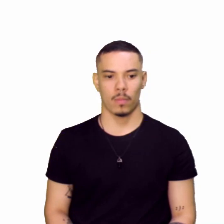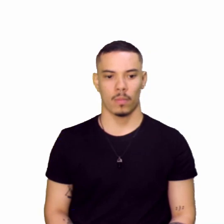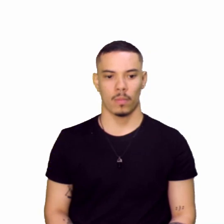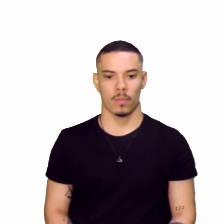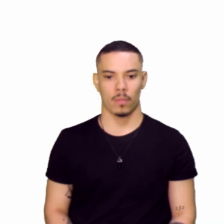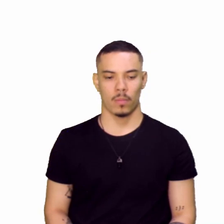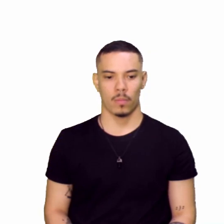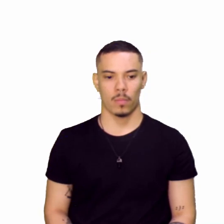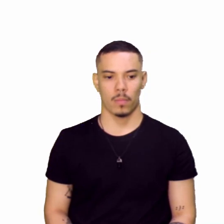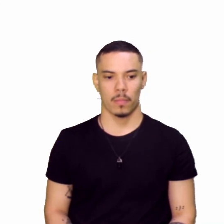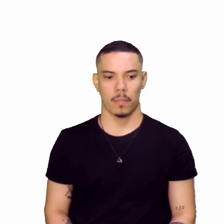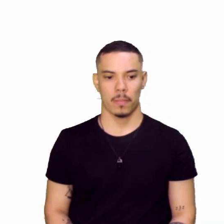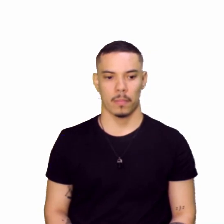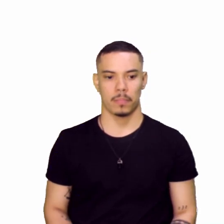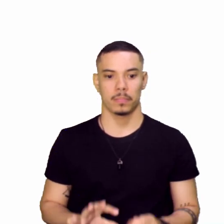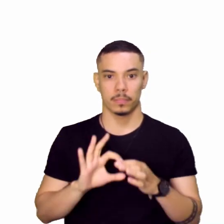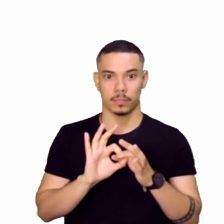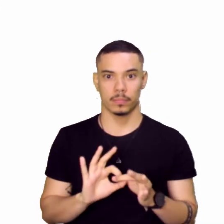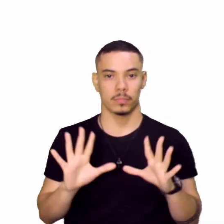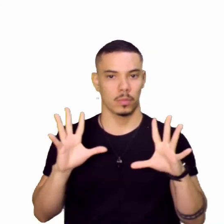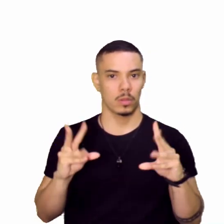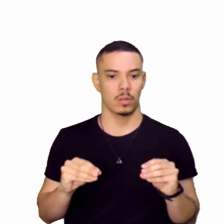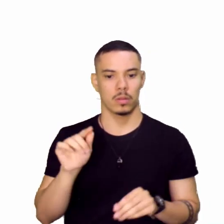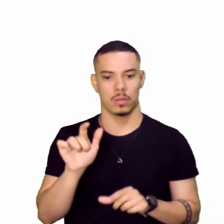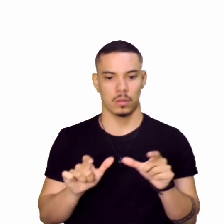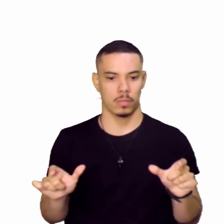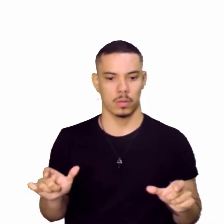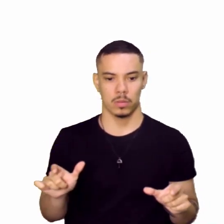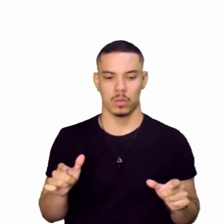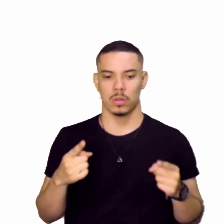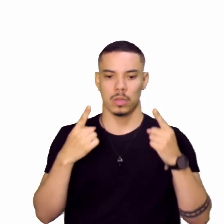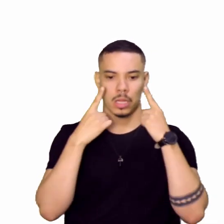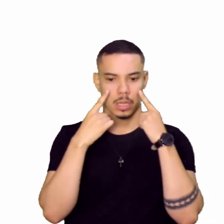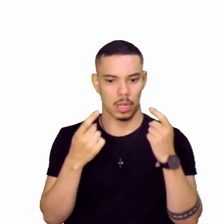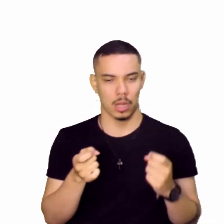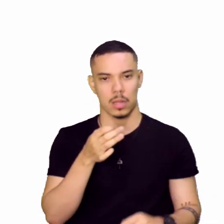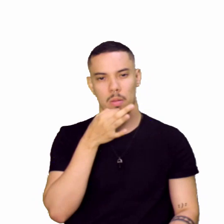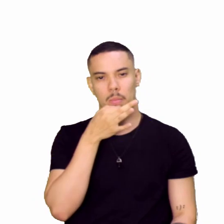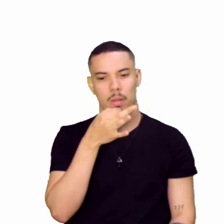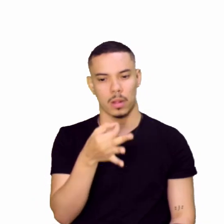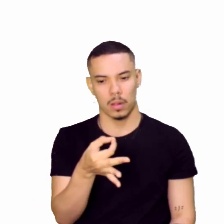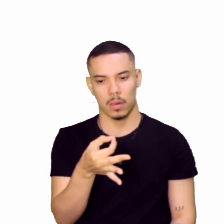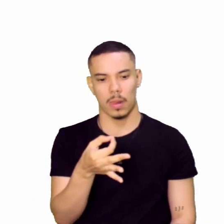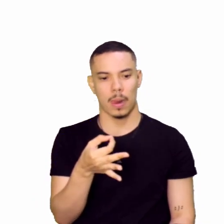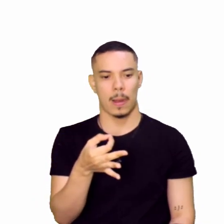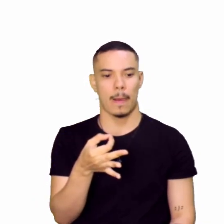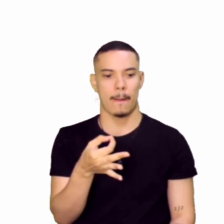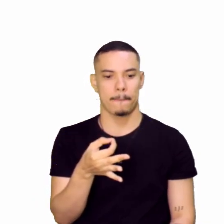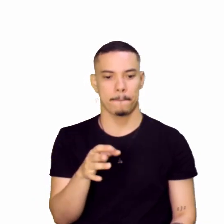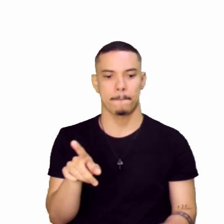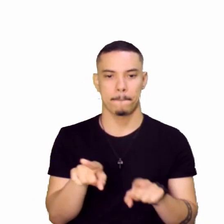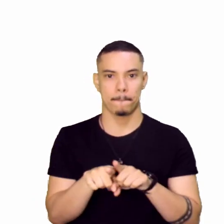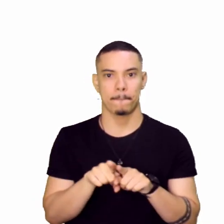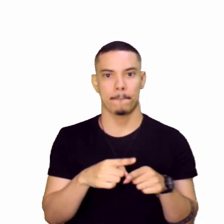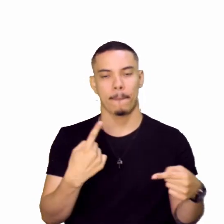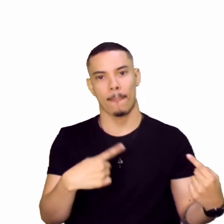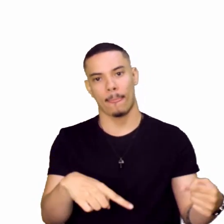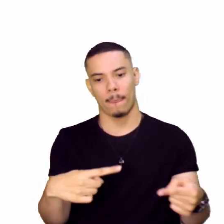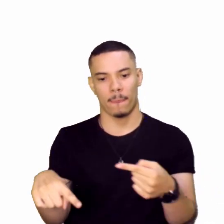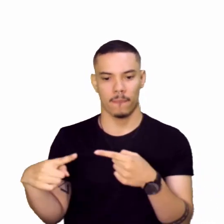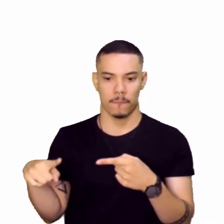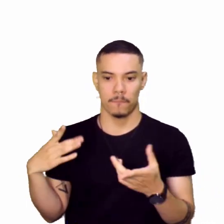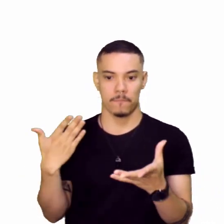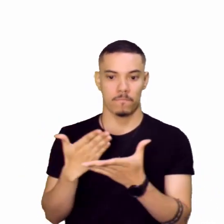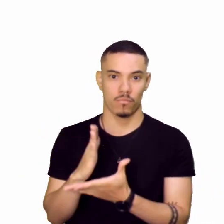todo cidadão tinha um direito expor em público seus interesses opiniões e ver sendo debatidos